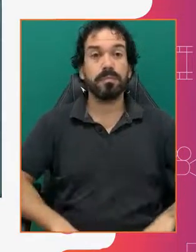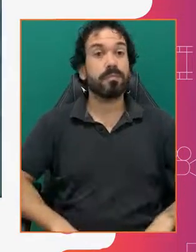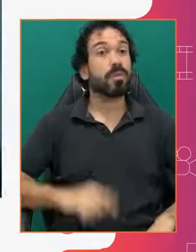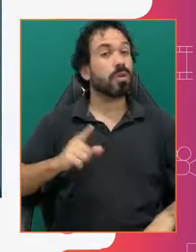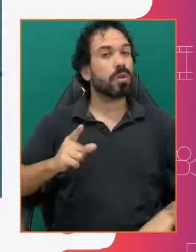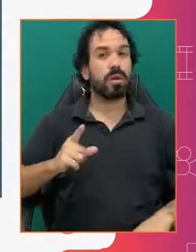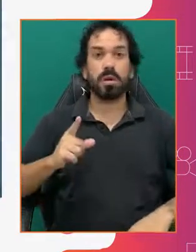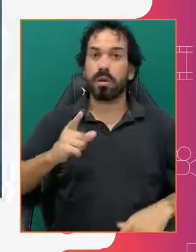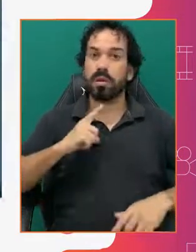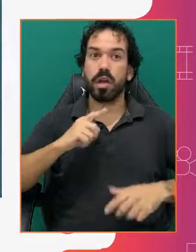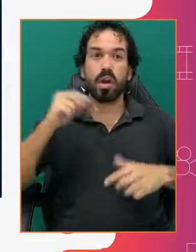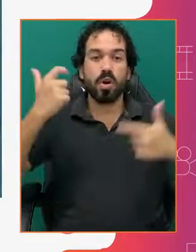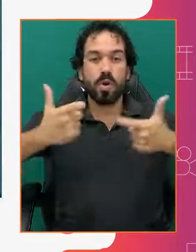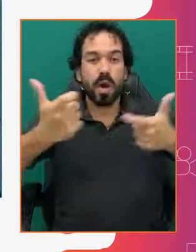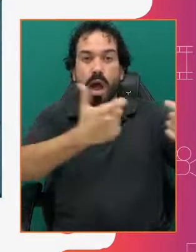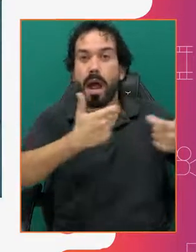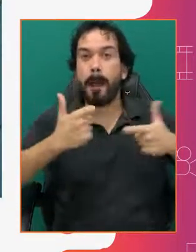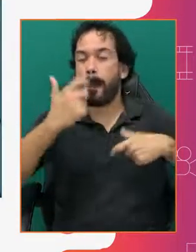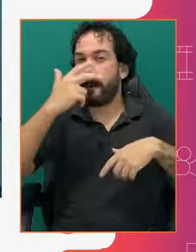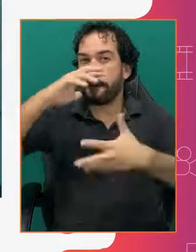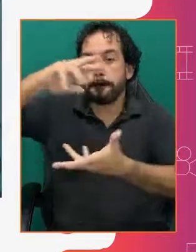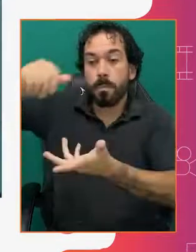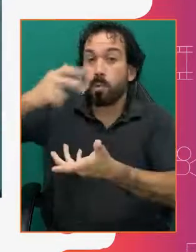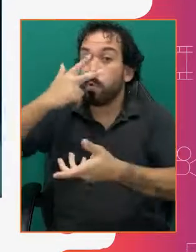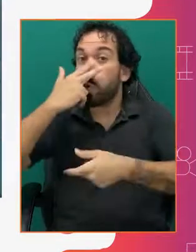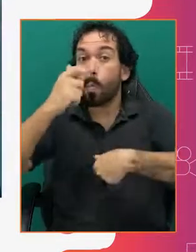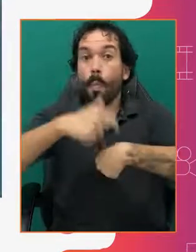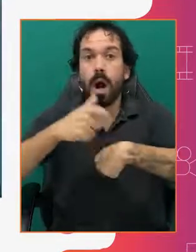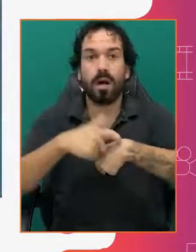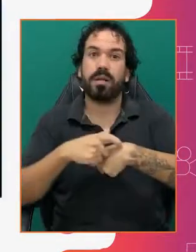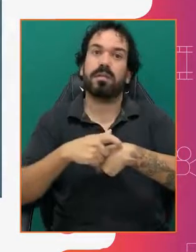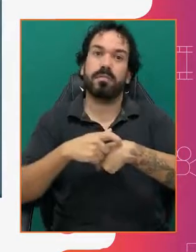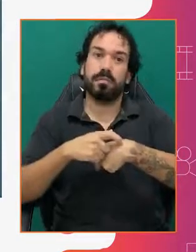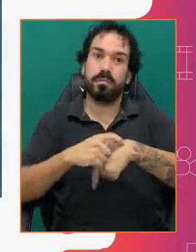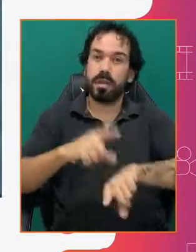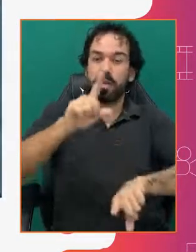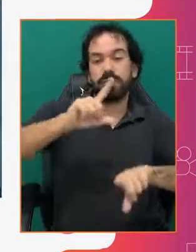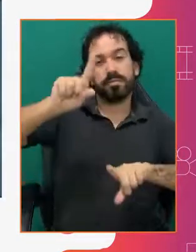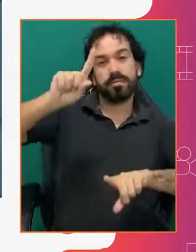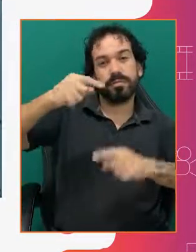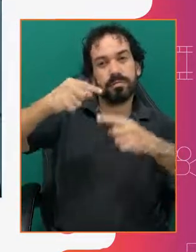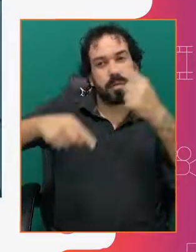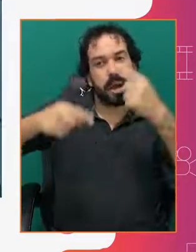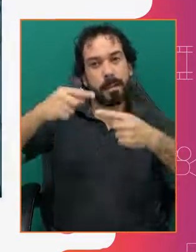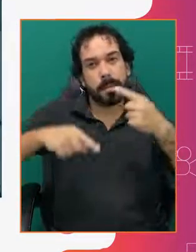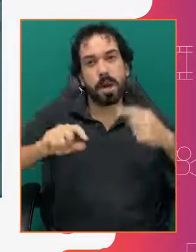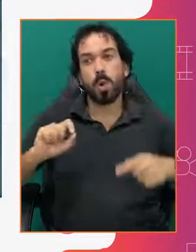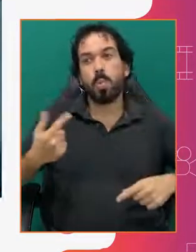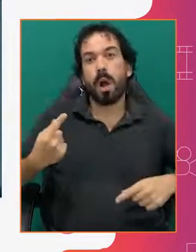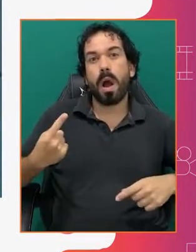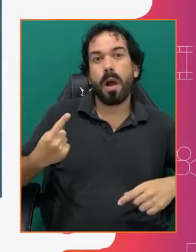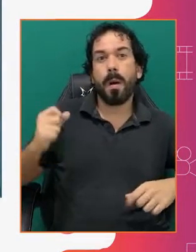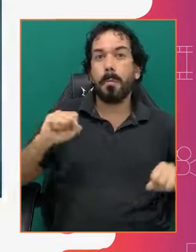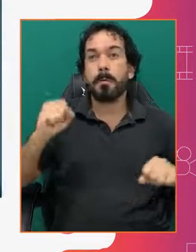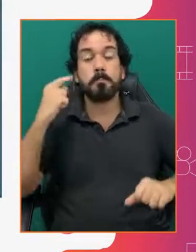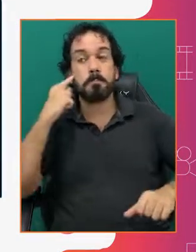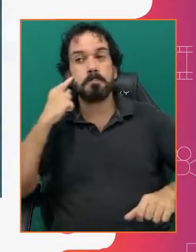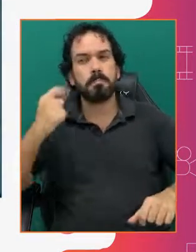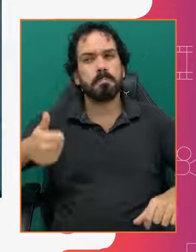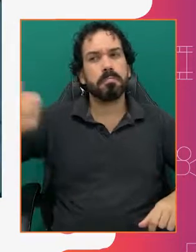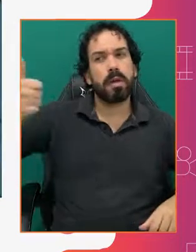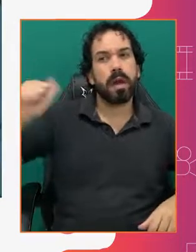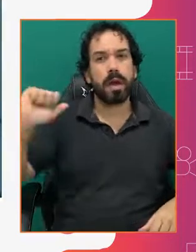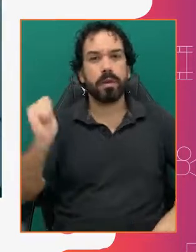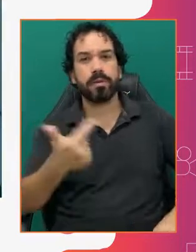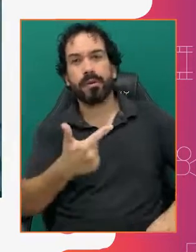em vários lugares do mundo no mesmo período de tempo, então tem algumas divergências sobre qual pode ser considerado o